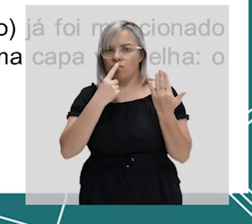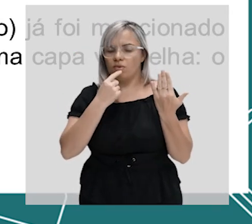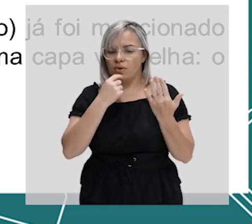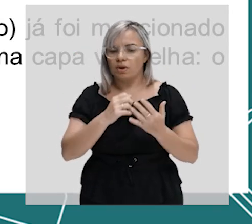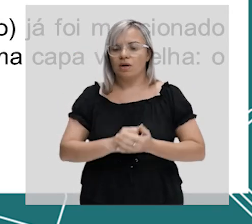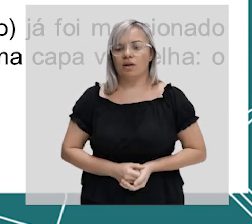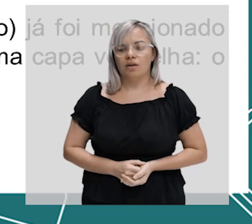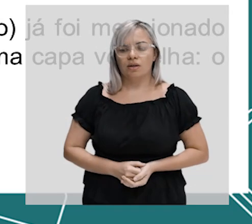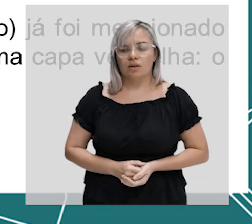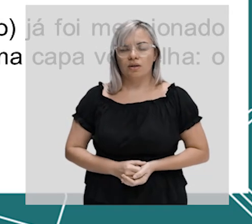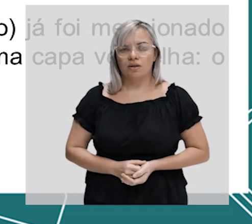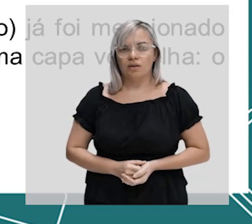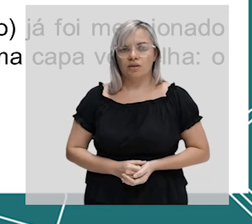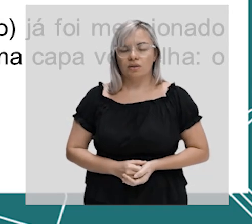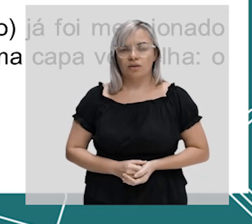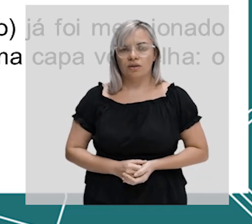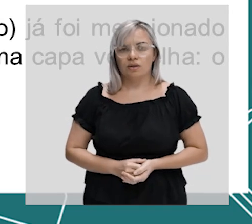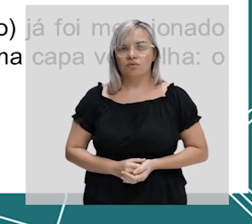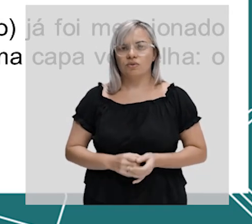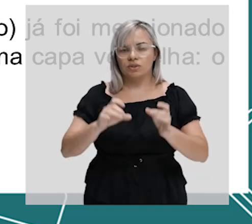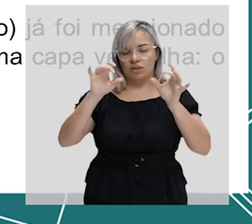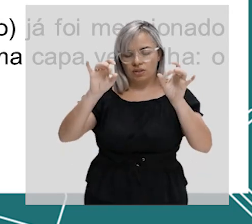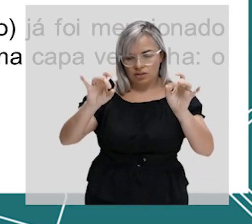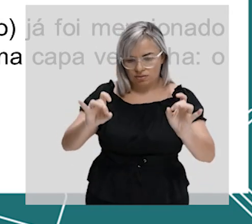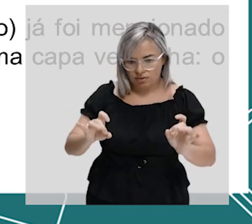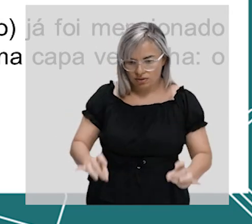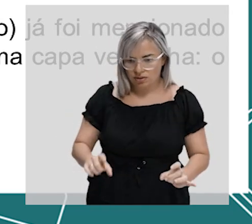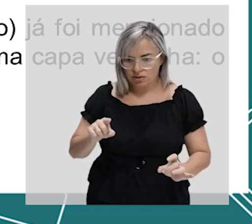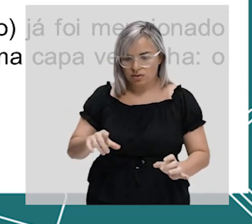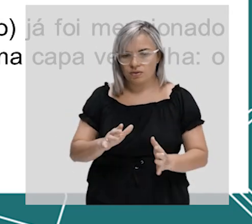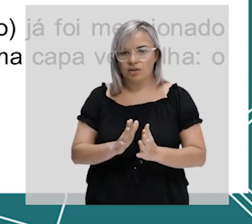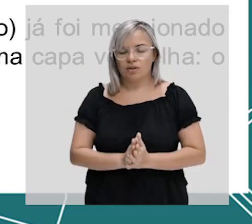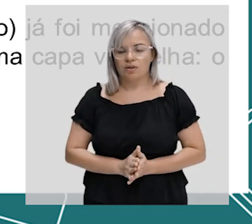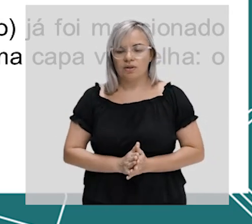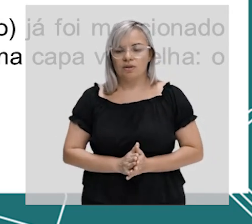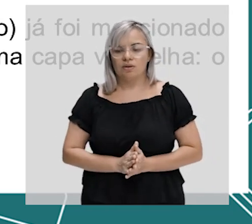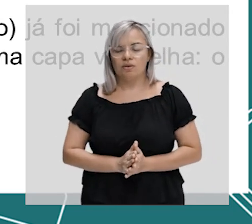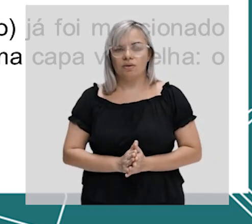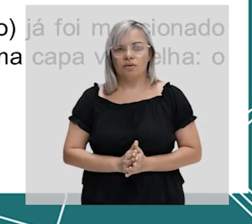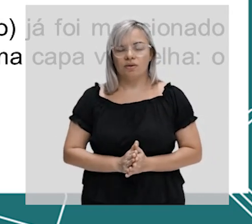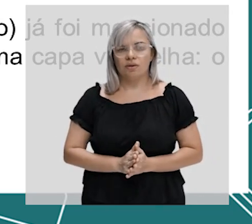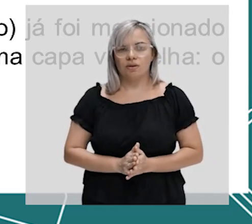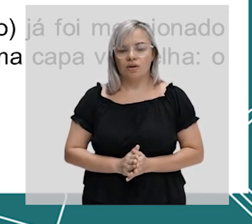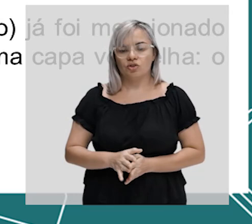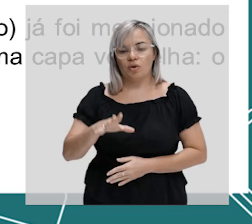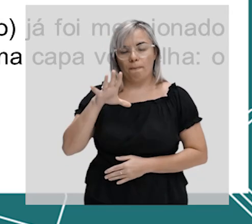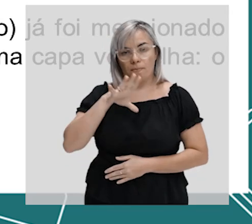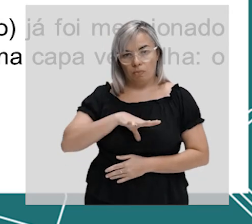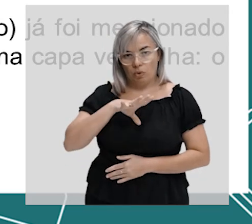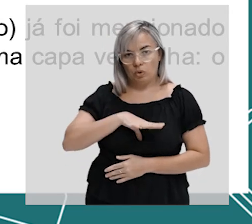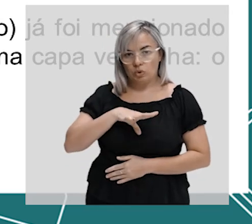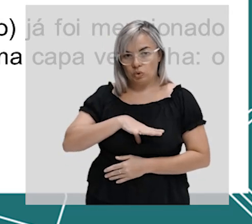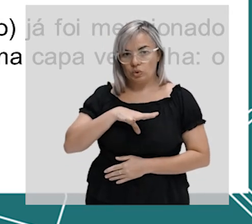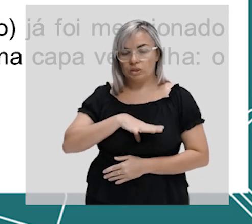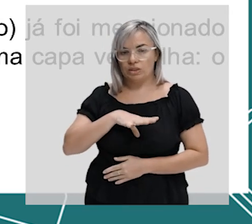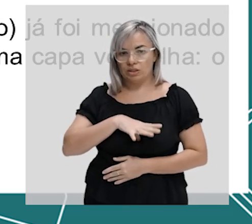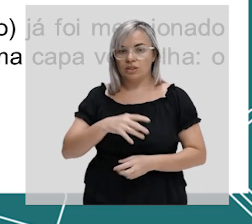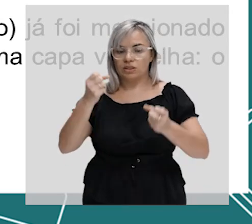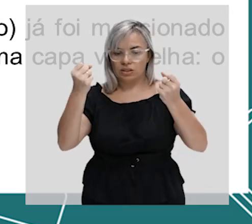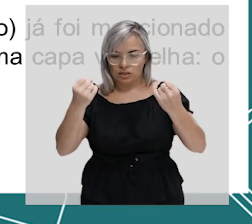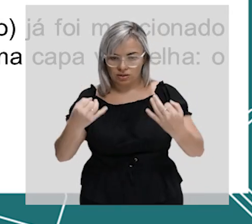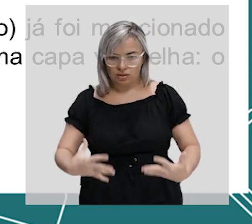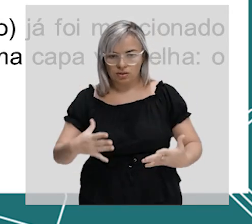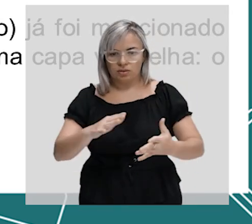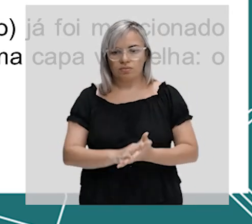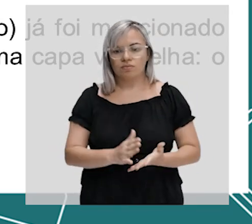qualquer, tá? E ainda especifica mais ainda quando coloca que este livro é de português.